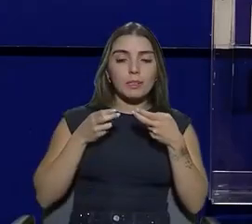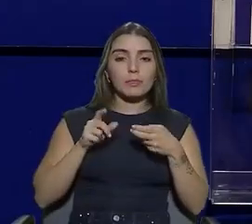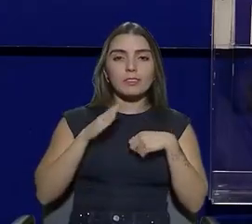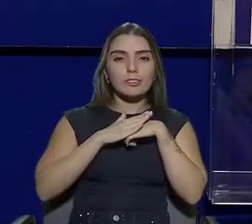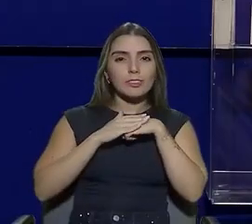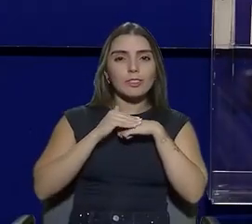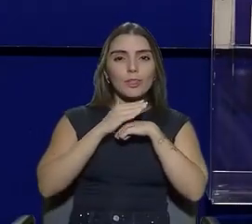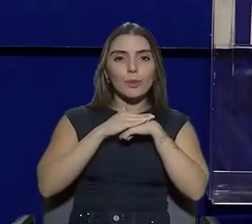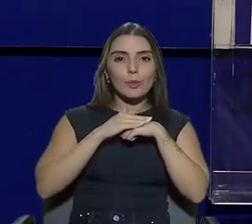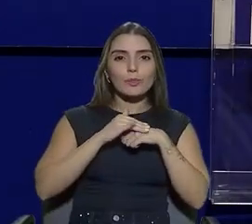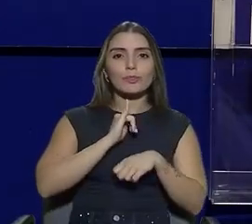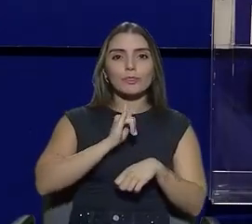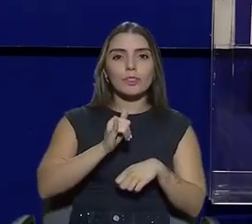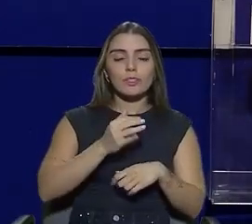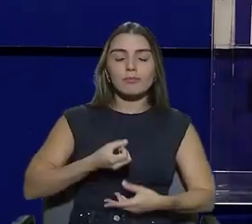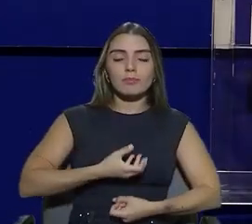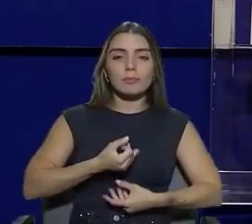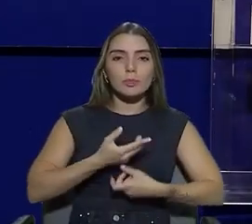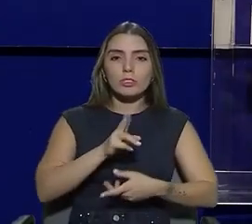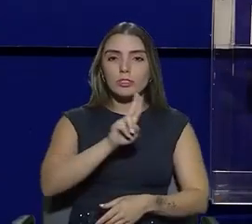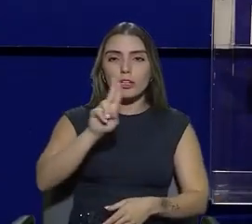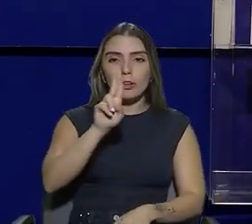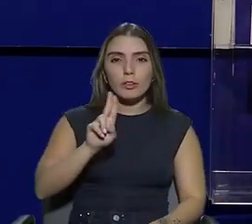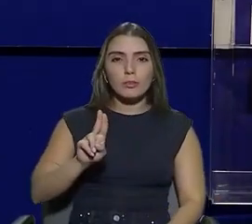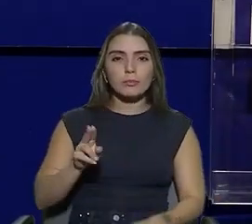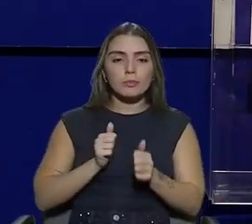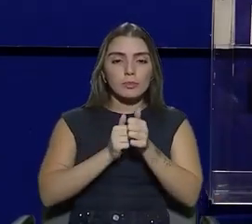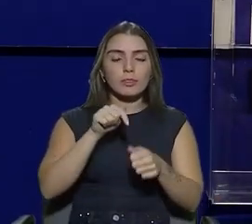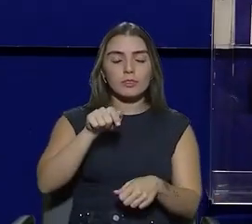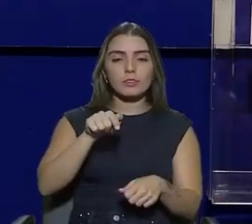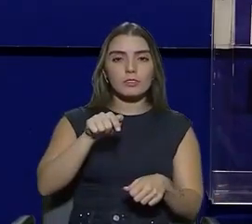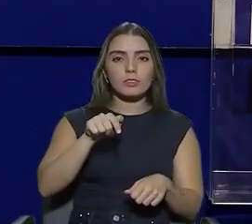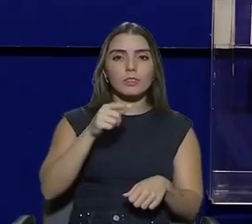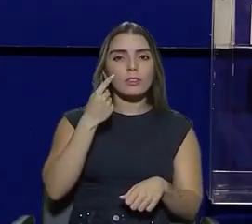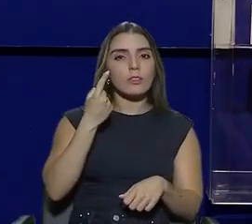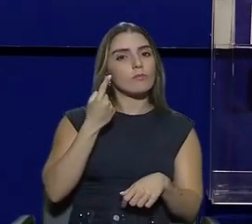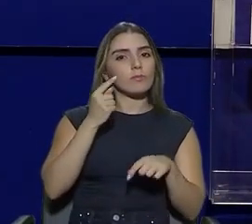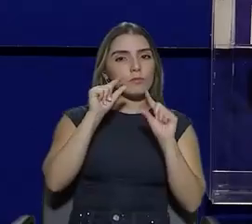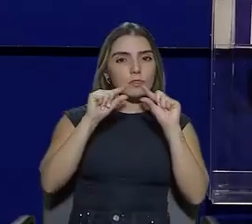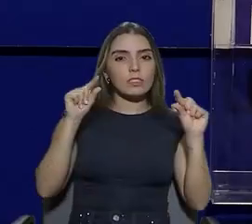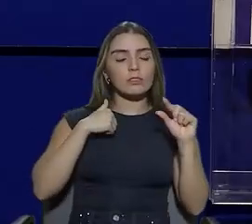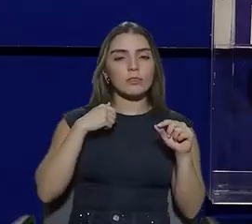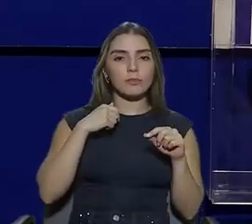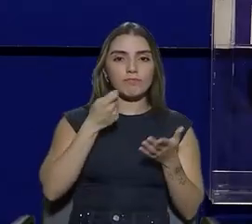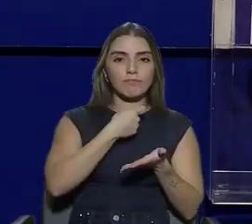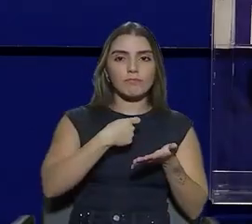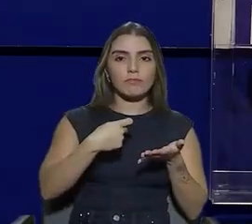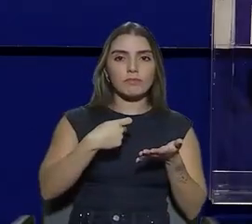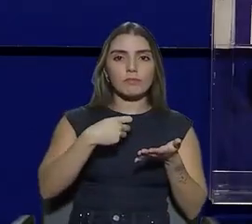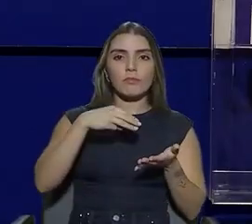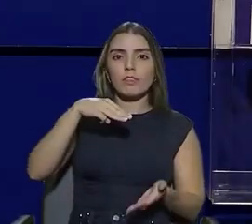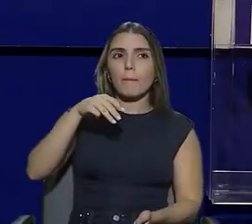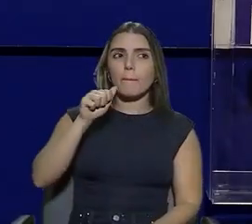vários poetas que te acompanham, né? Várias pessoas. E um dos versos que eu anotei, se eu não me engano, do Manuel